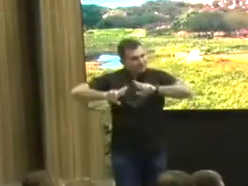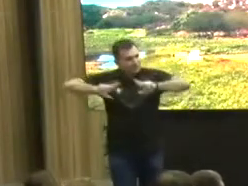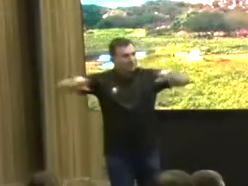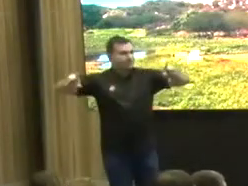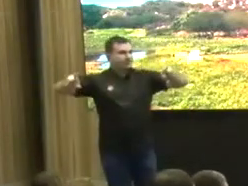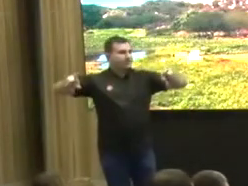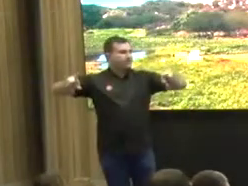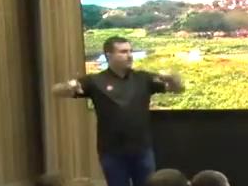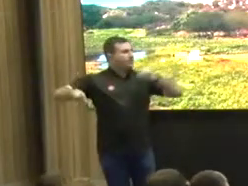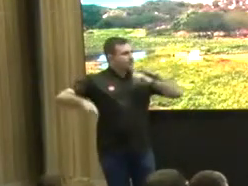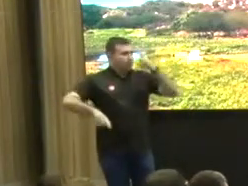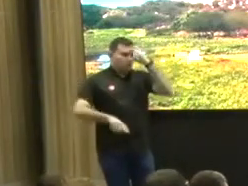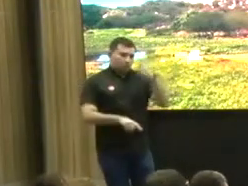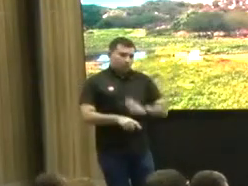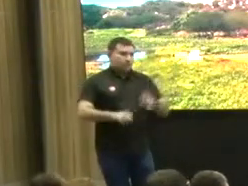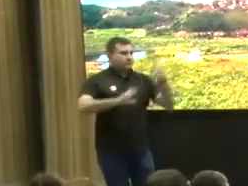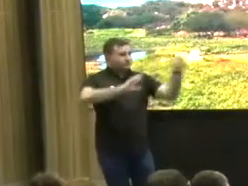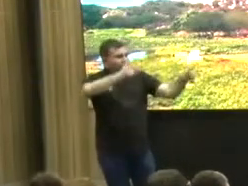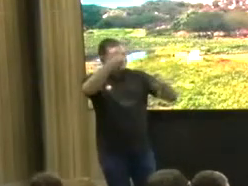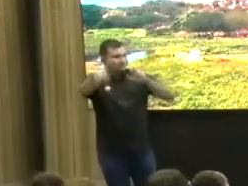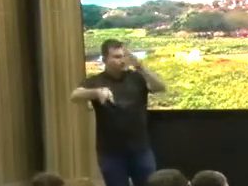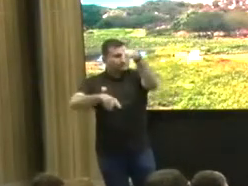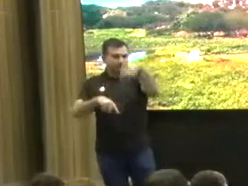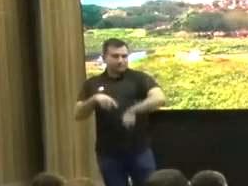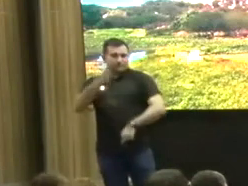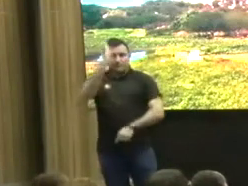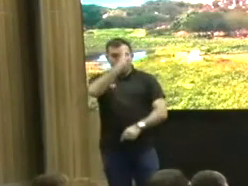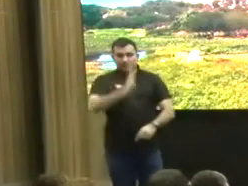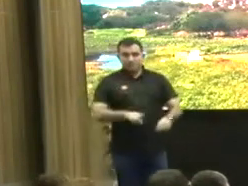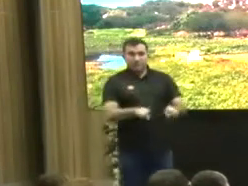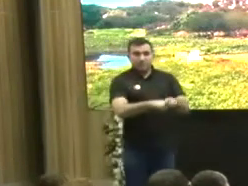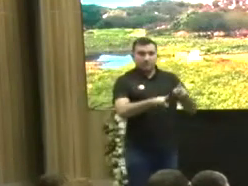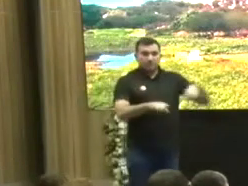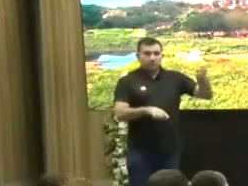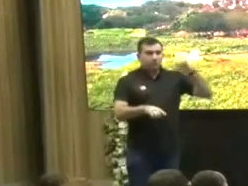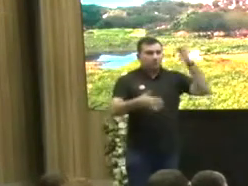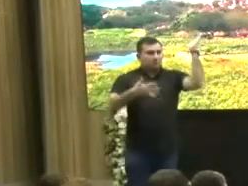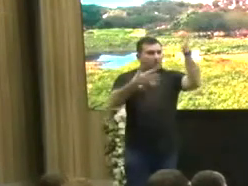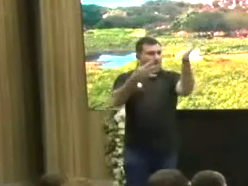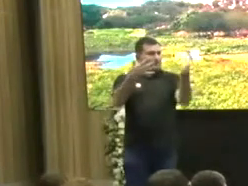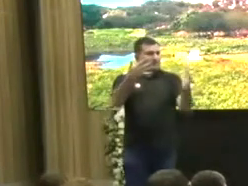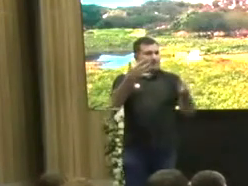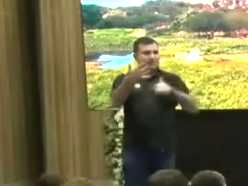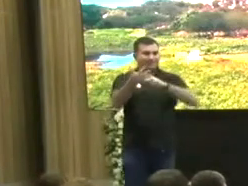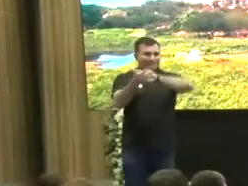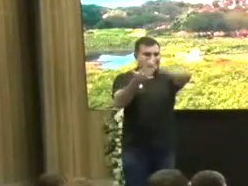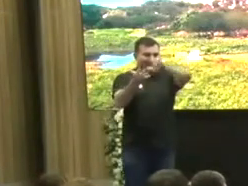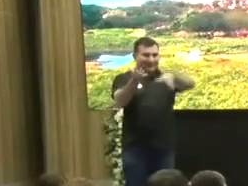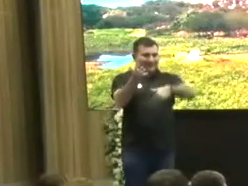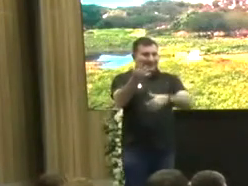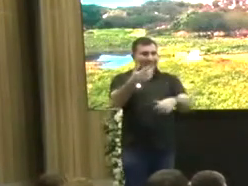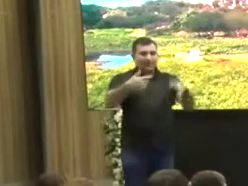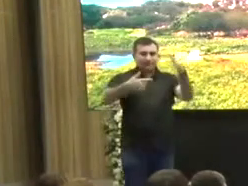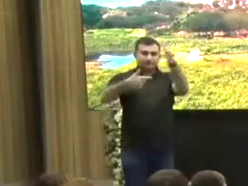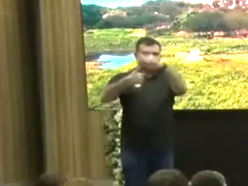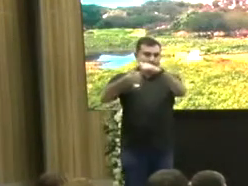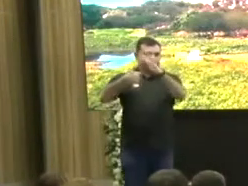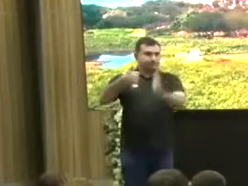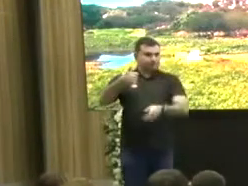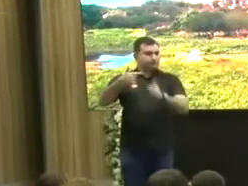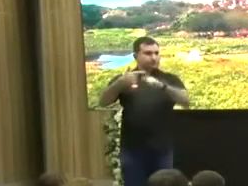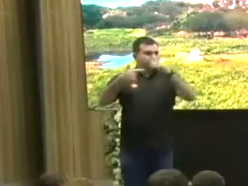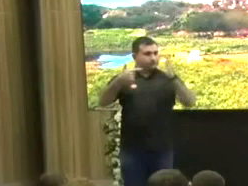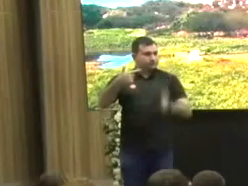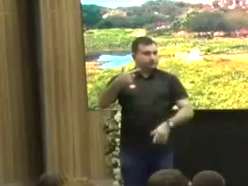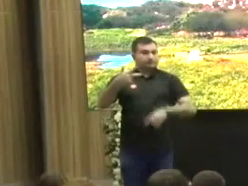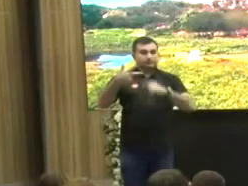as culturas interditadas no nosso país e quase em toda a nossa América. Então, o segundo elemento, o terceiro, primeiro,